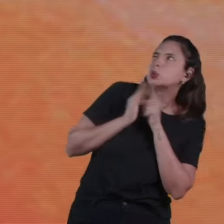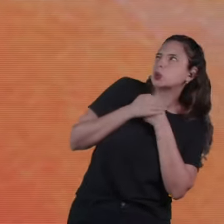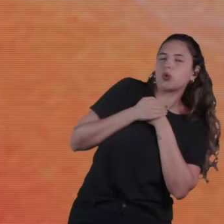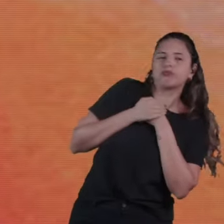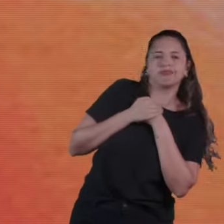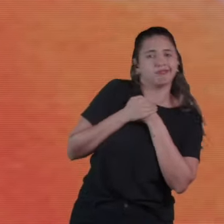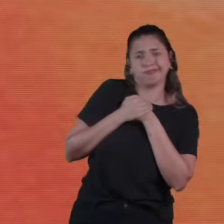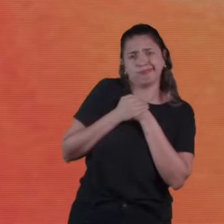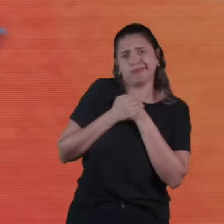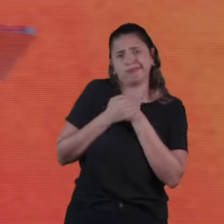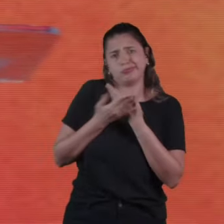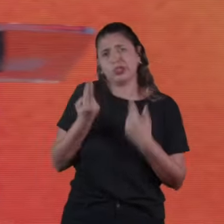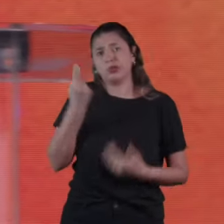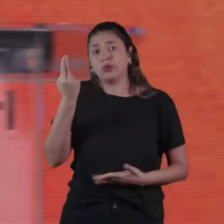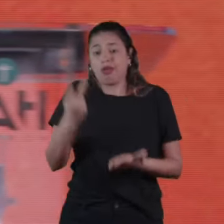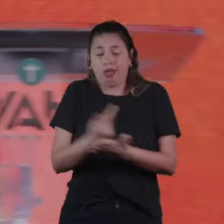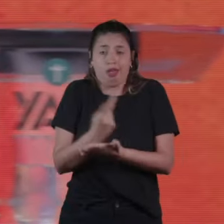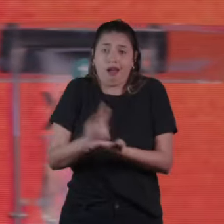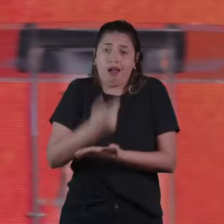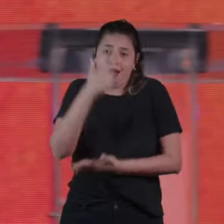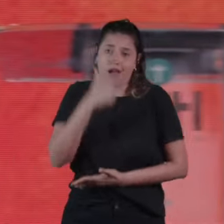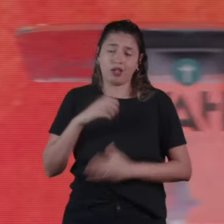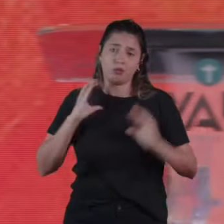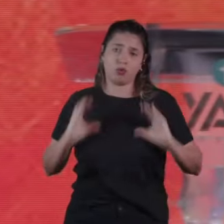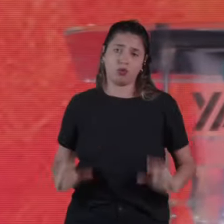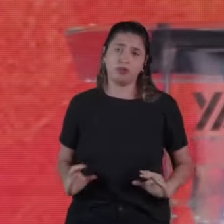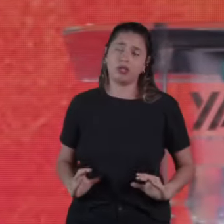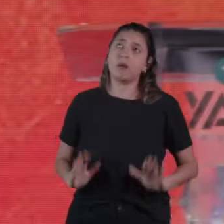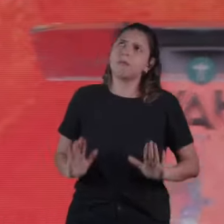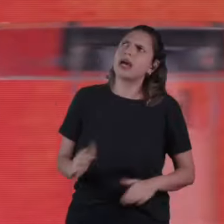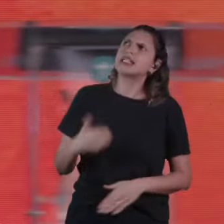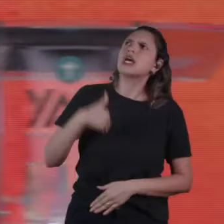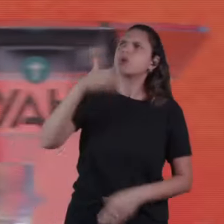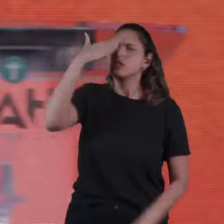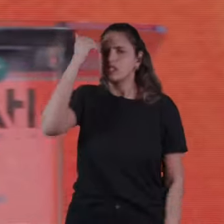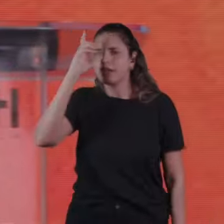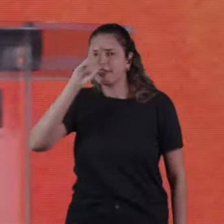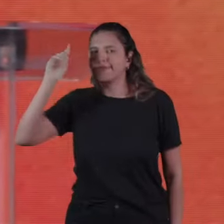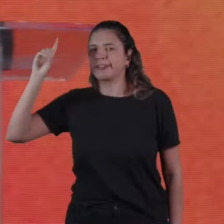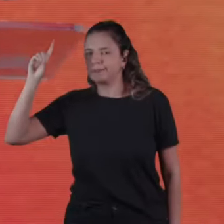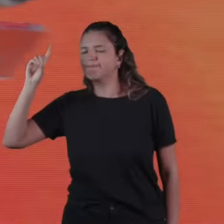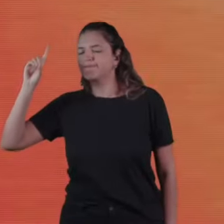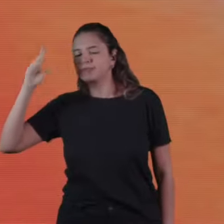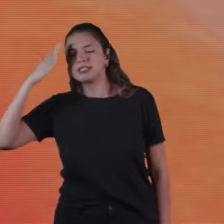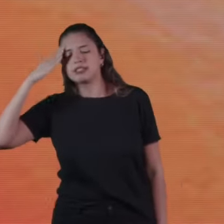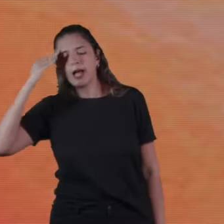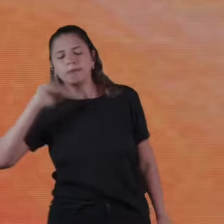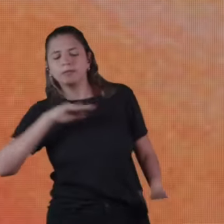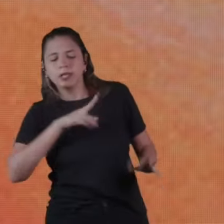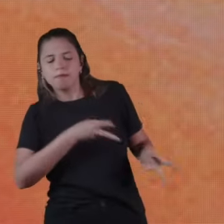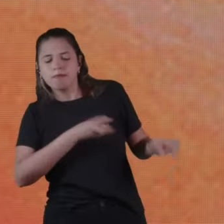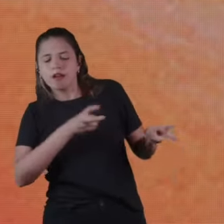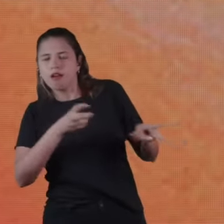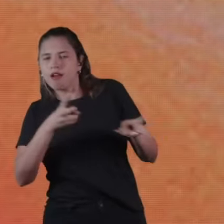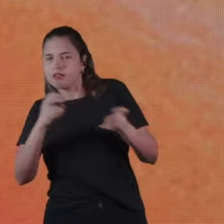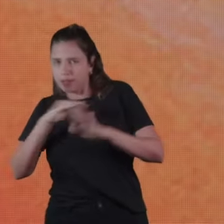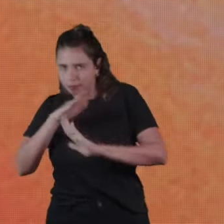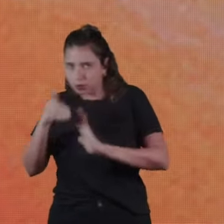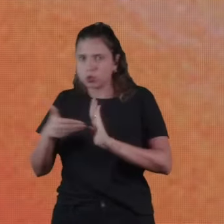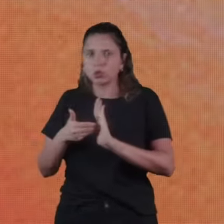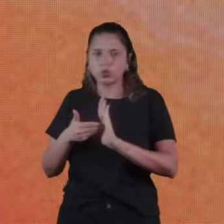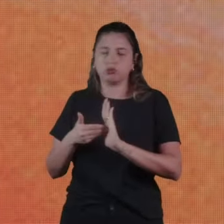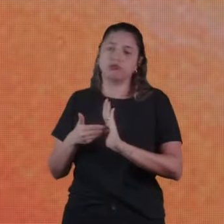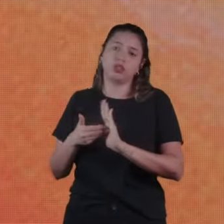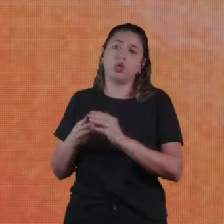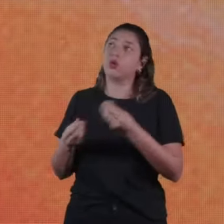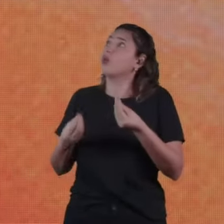como é que eu vou fazer algo de uma maneira dissimulada, de uma maneira manipulativa? Não, Deus conhece tudo, como é que eu